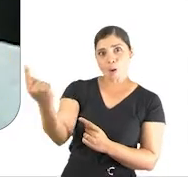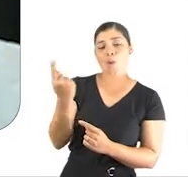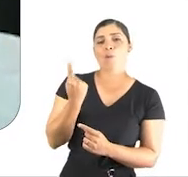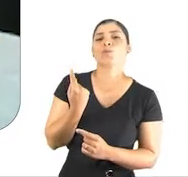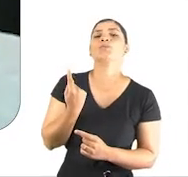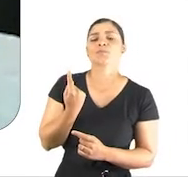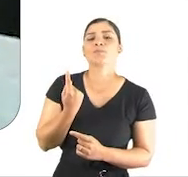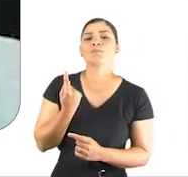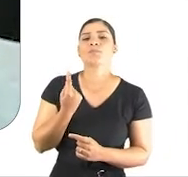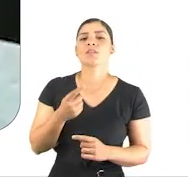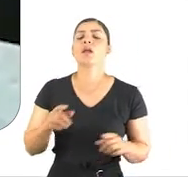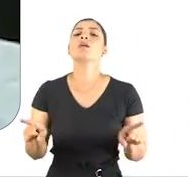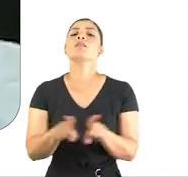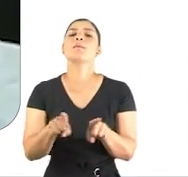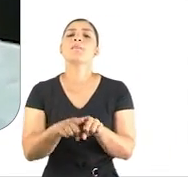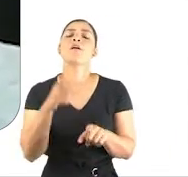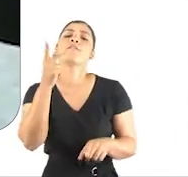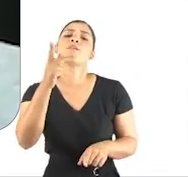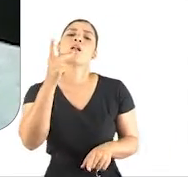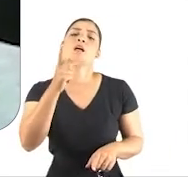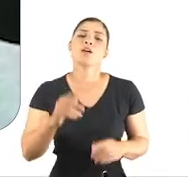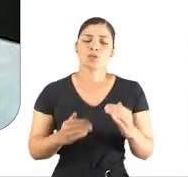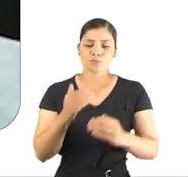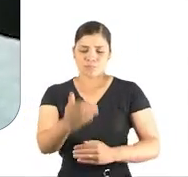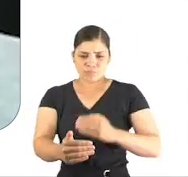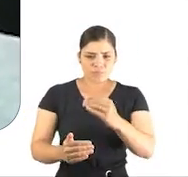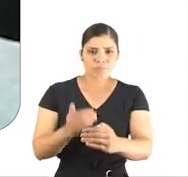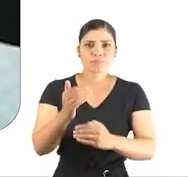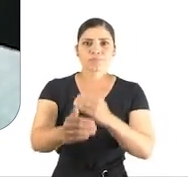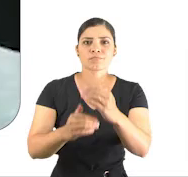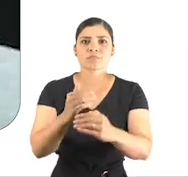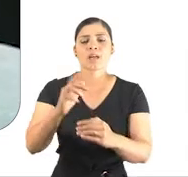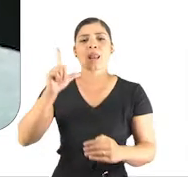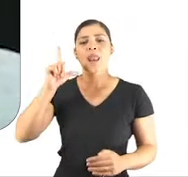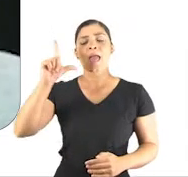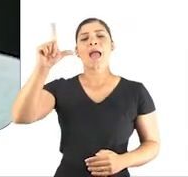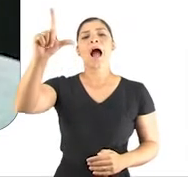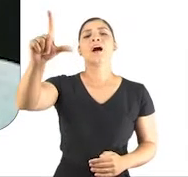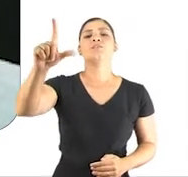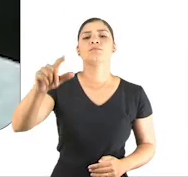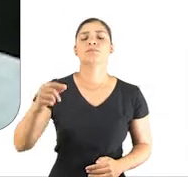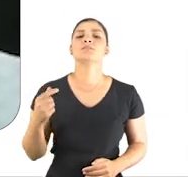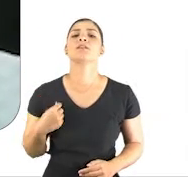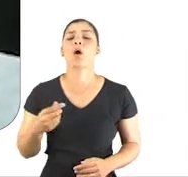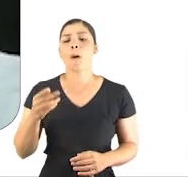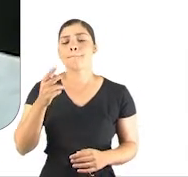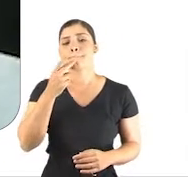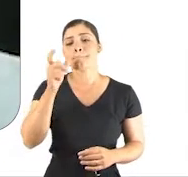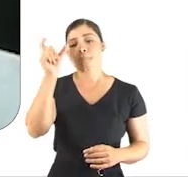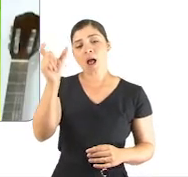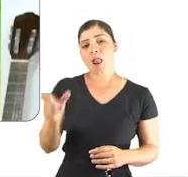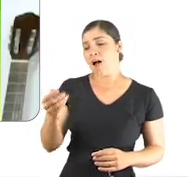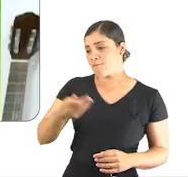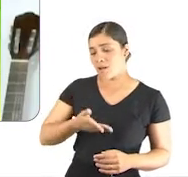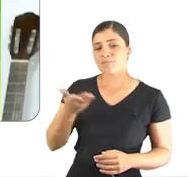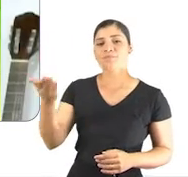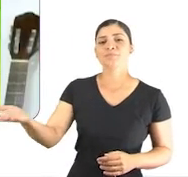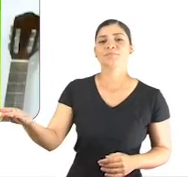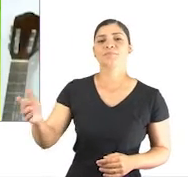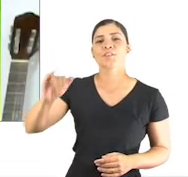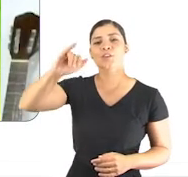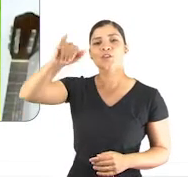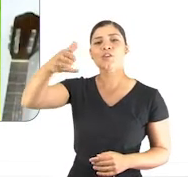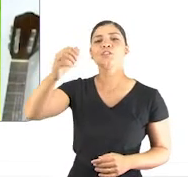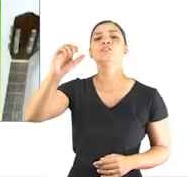inteligência. E falando agora de engajamento, falando de legado, eu gostaria de passar a palavra para o Zé Maria, que participou